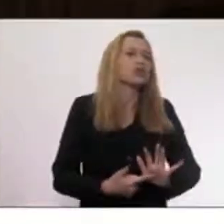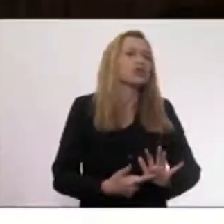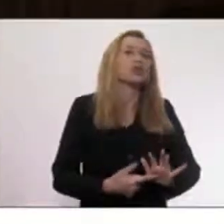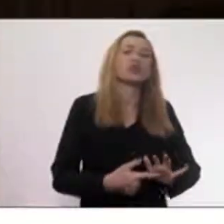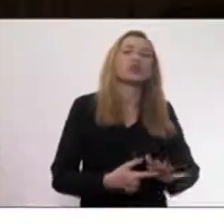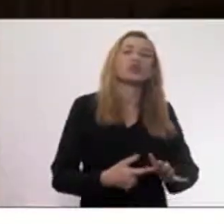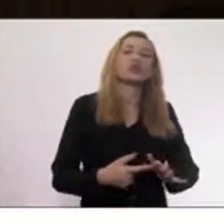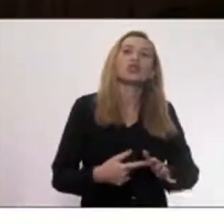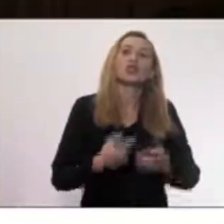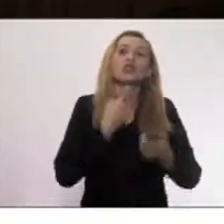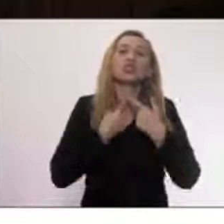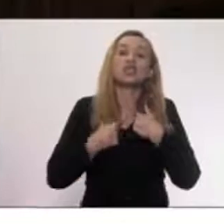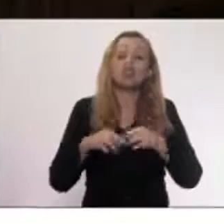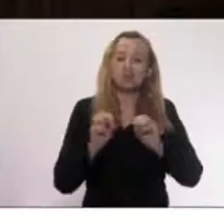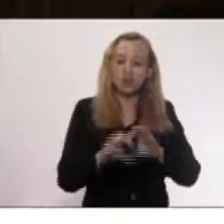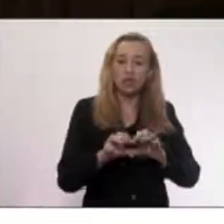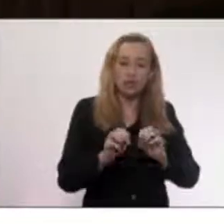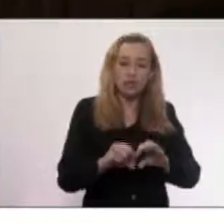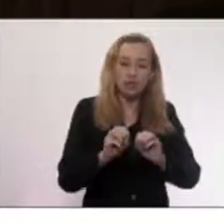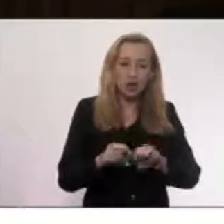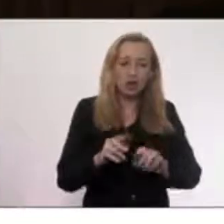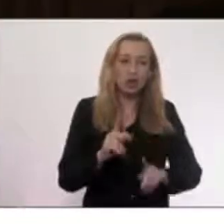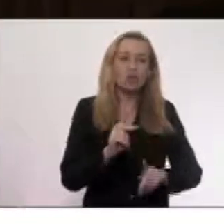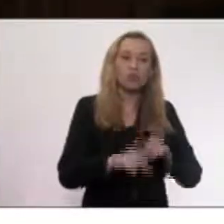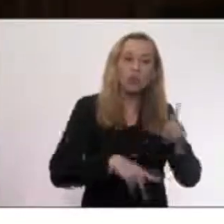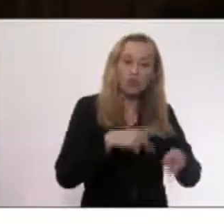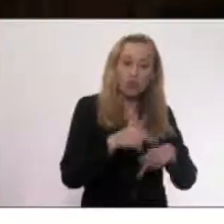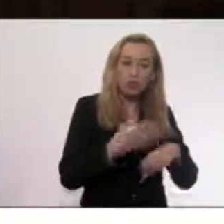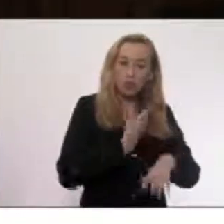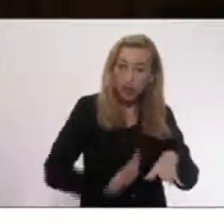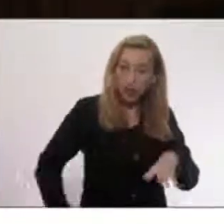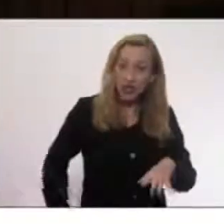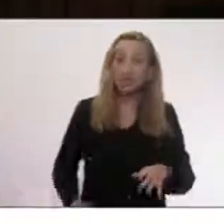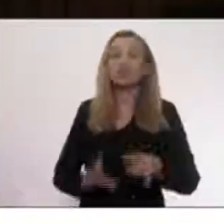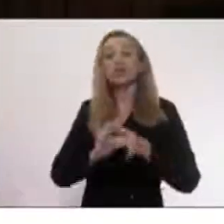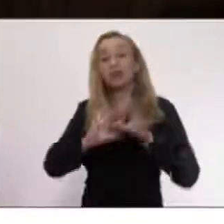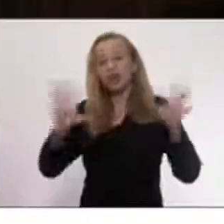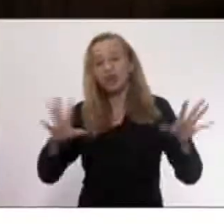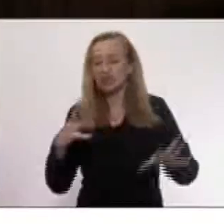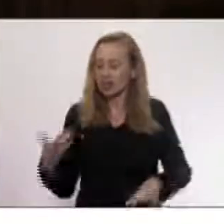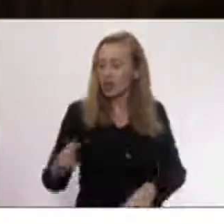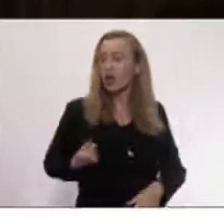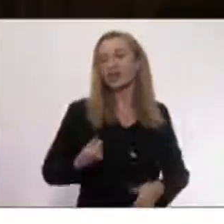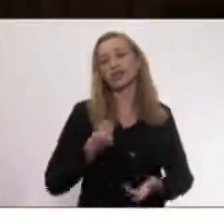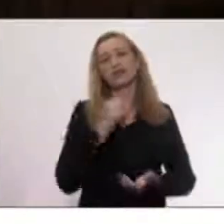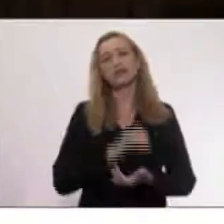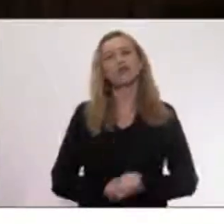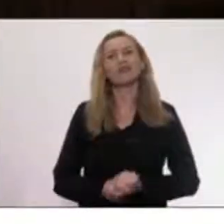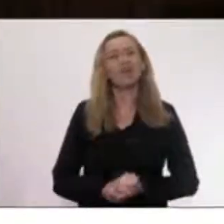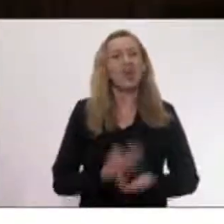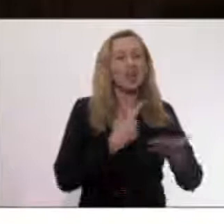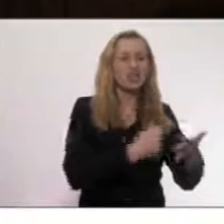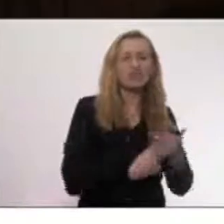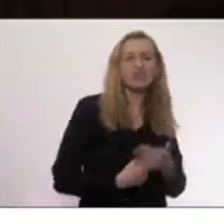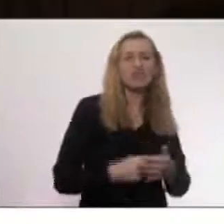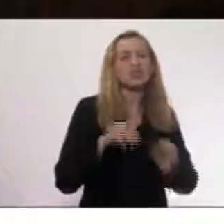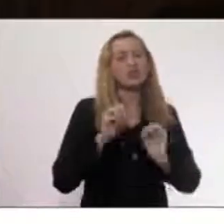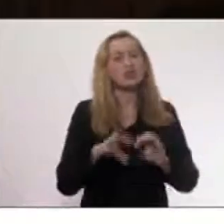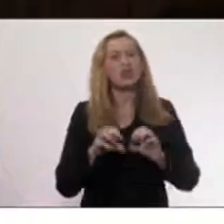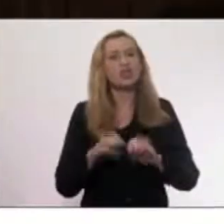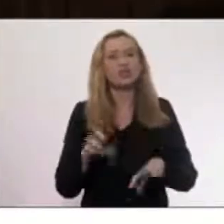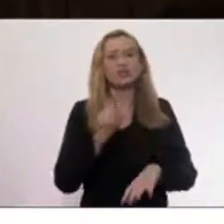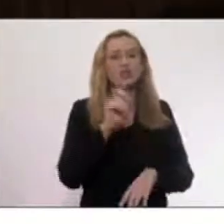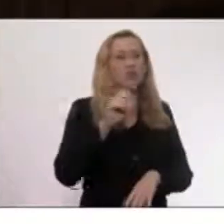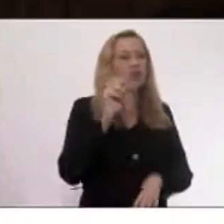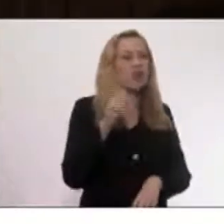educação pública, democrática, plural e de real qualidade. A defesa da educação não é